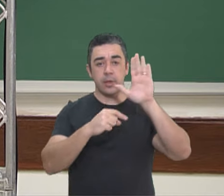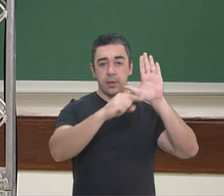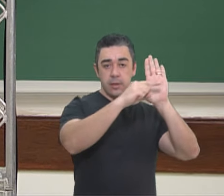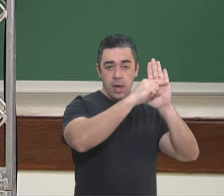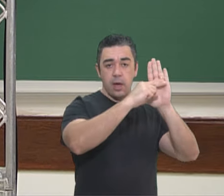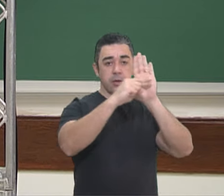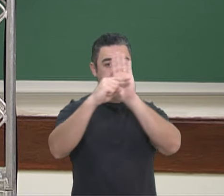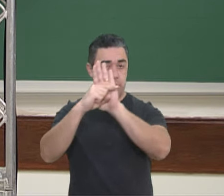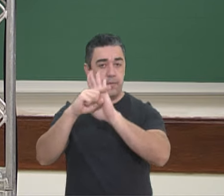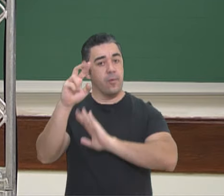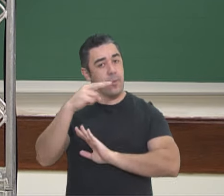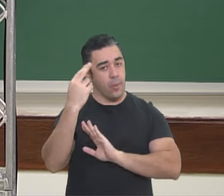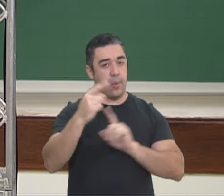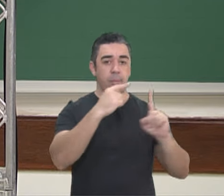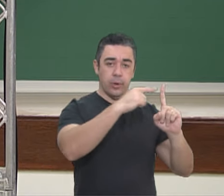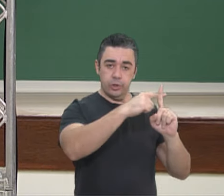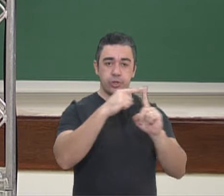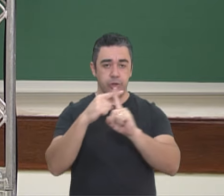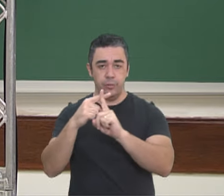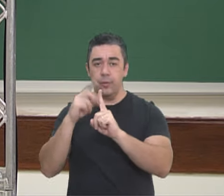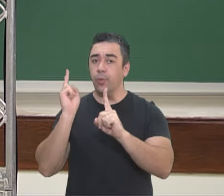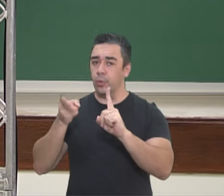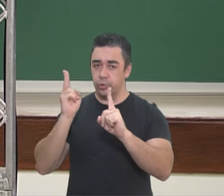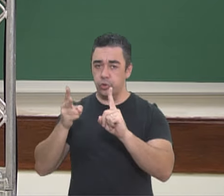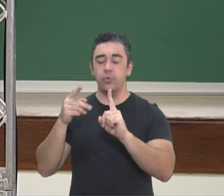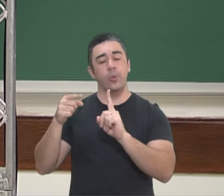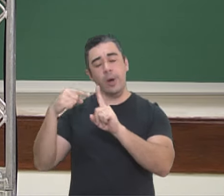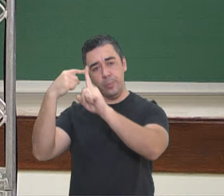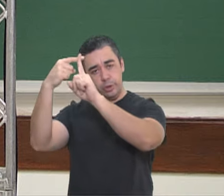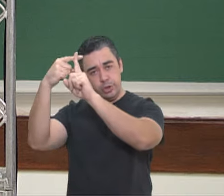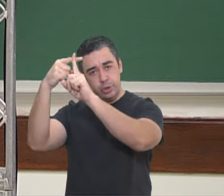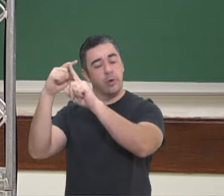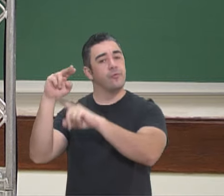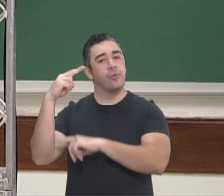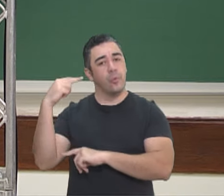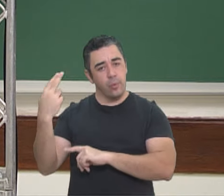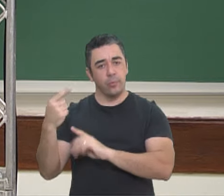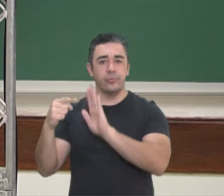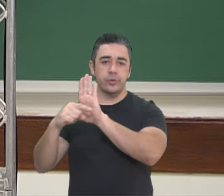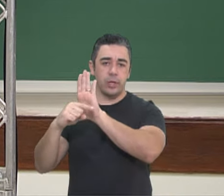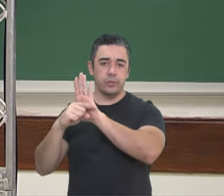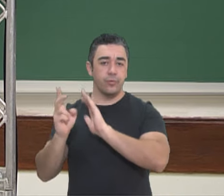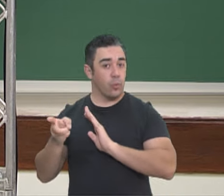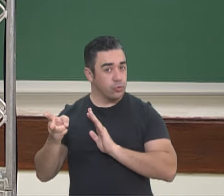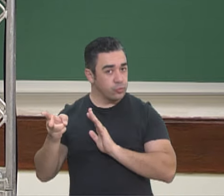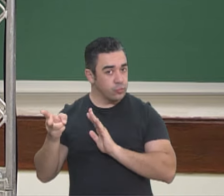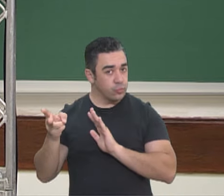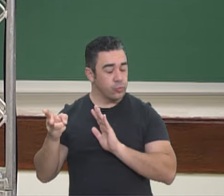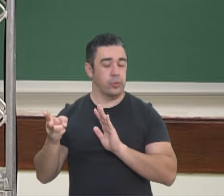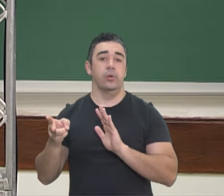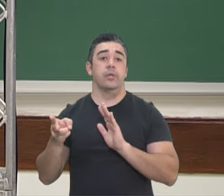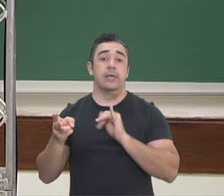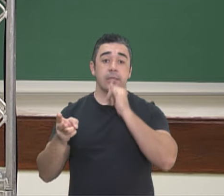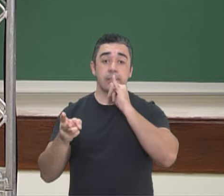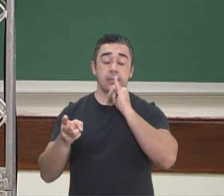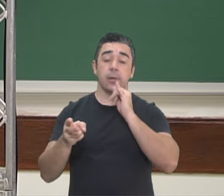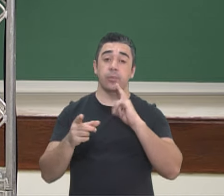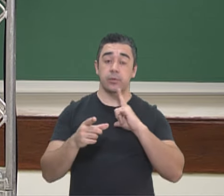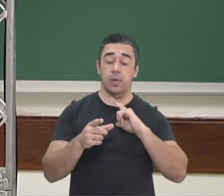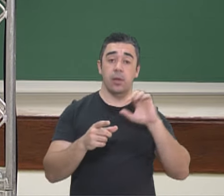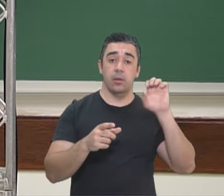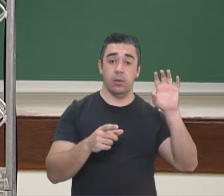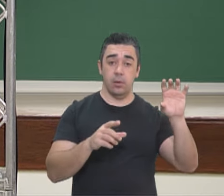observar isso daí também, ó. Quando eu não coloco sinal nenhum, é porque eu estou trabalhando com um número